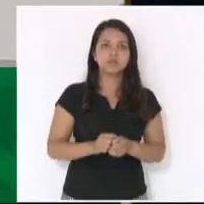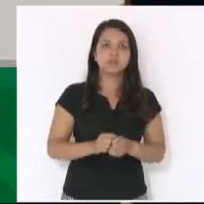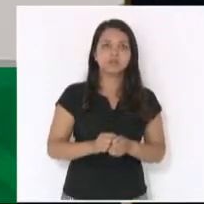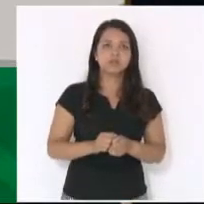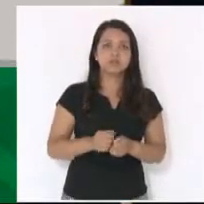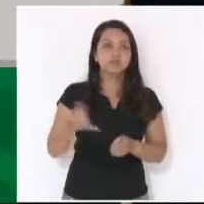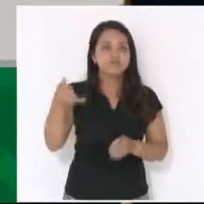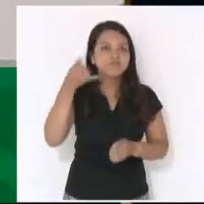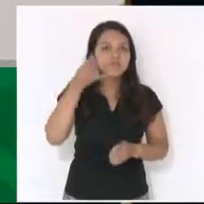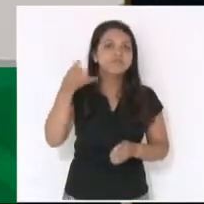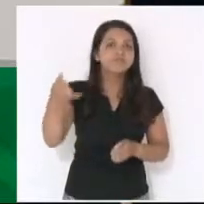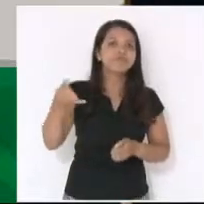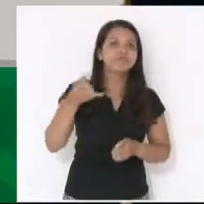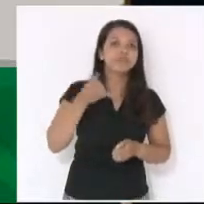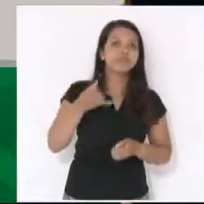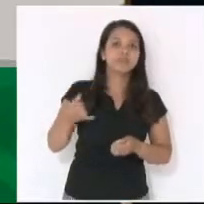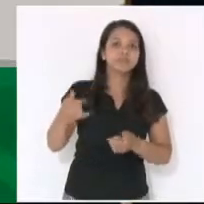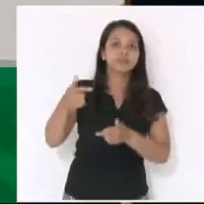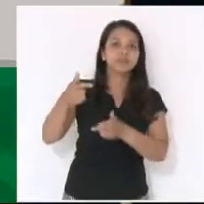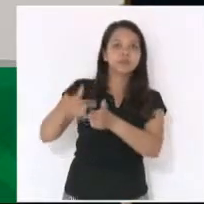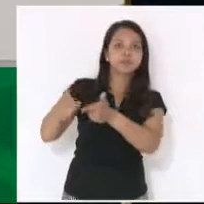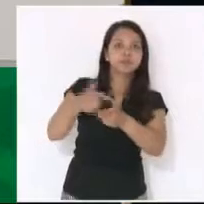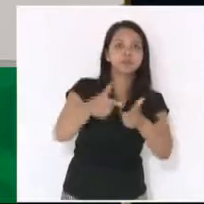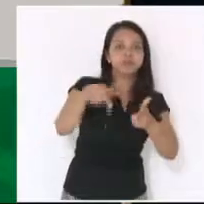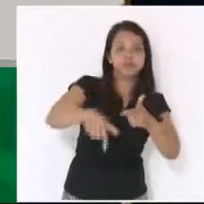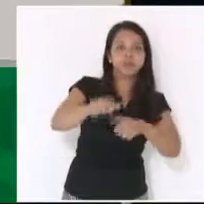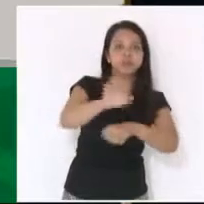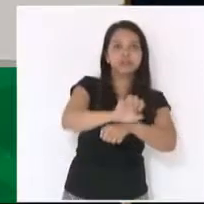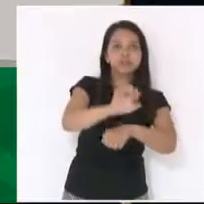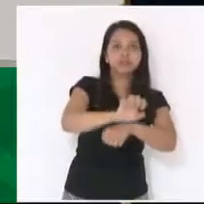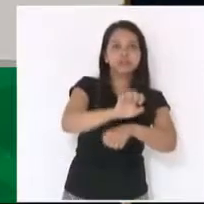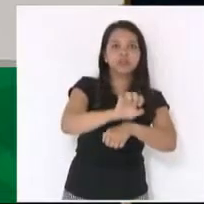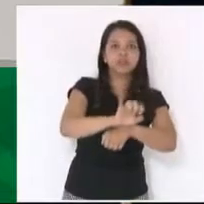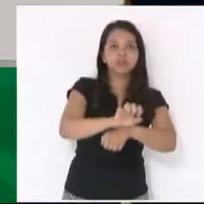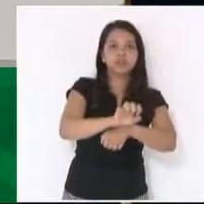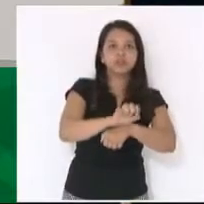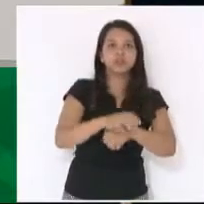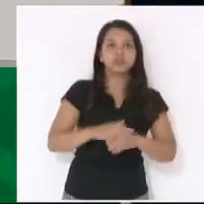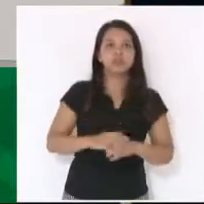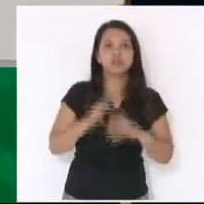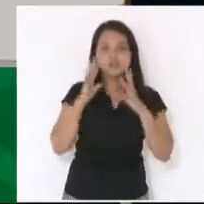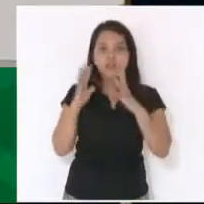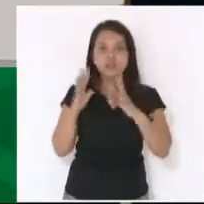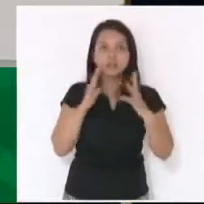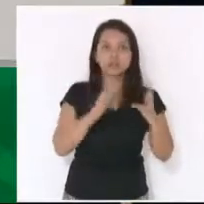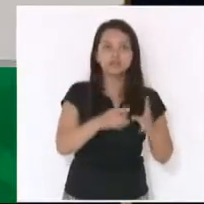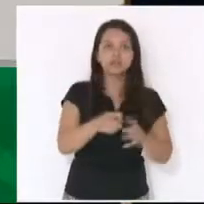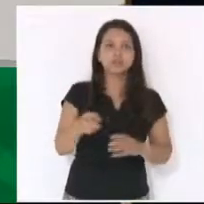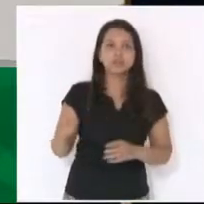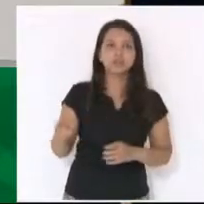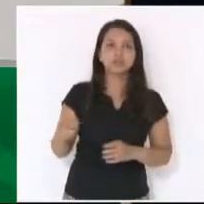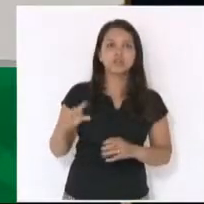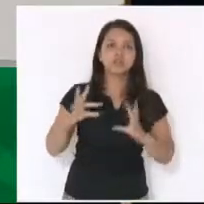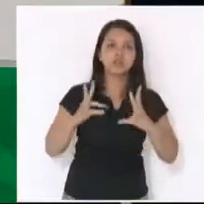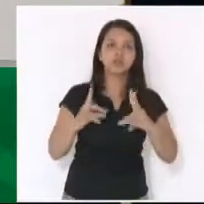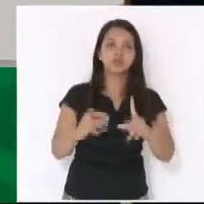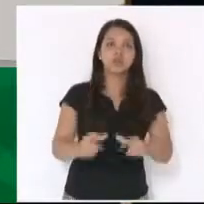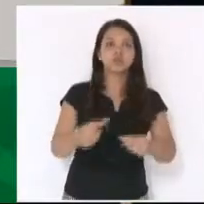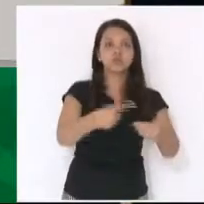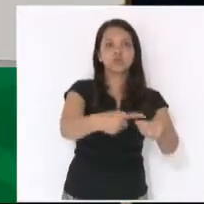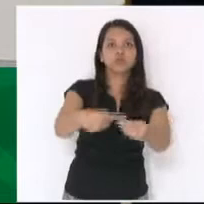capital do Estado para atender Deputado venzon todos os